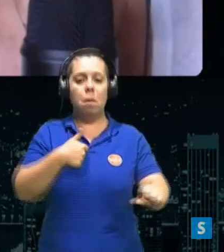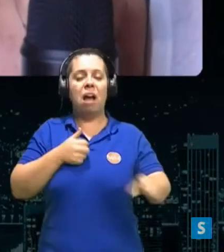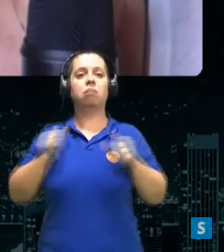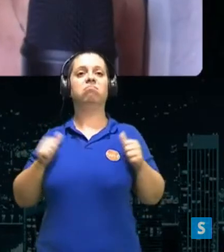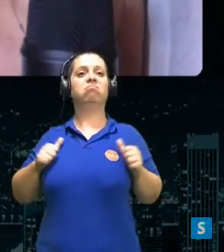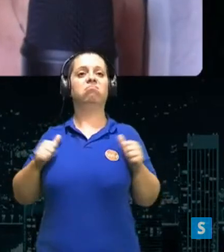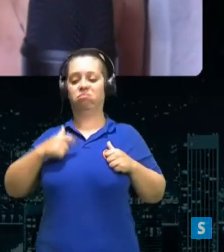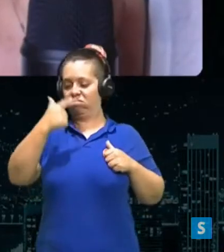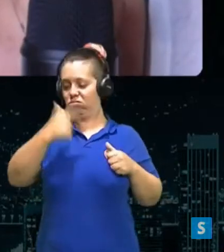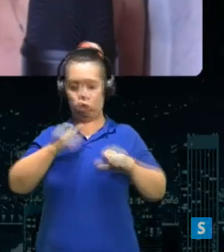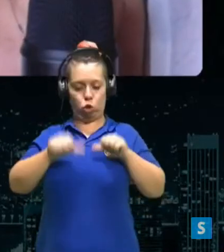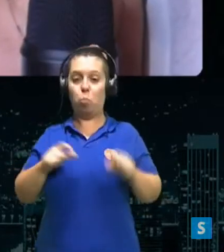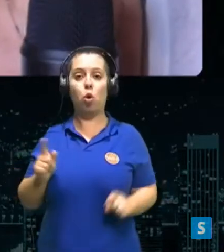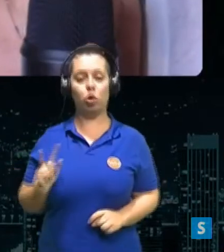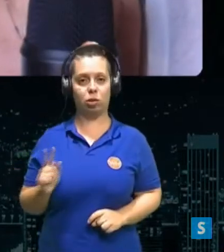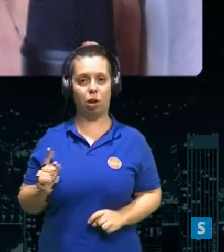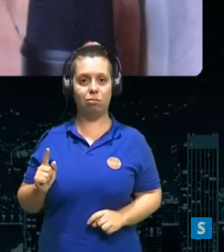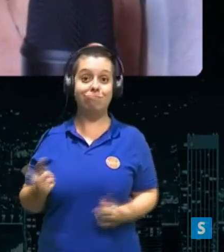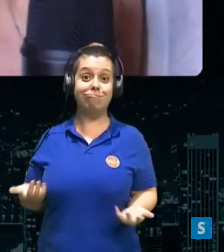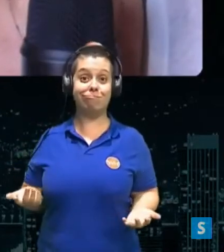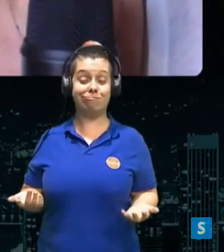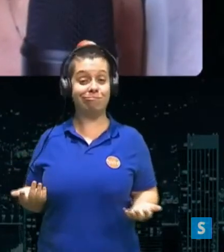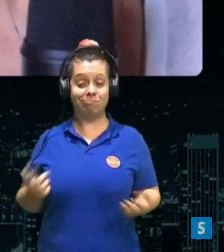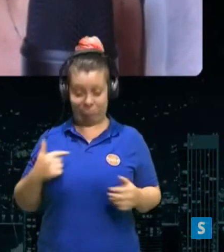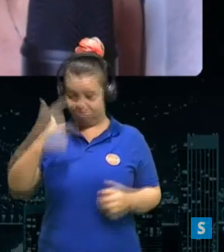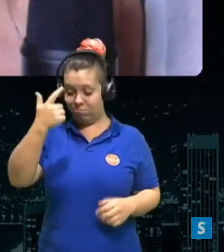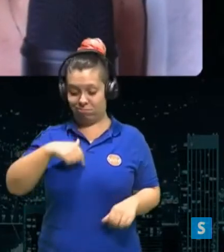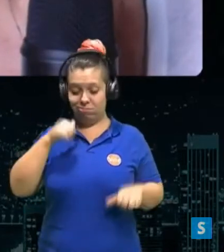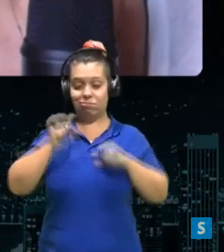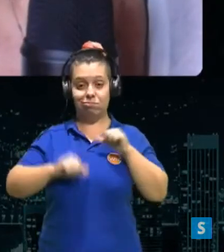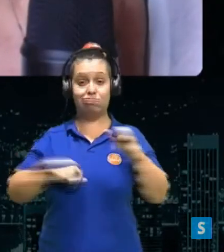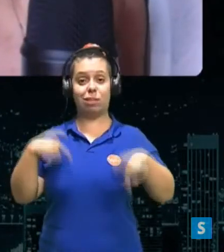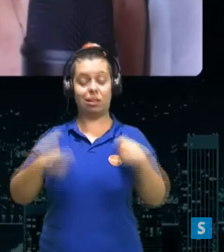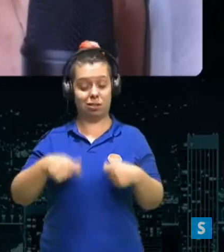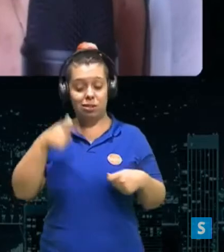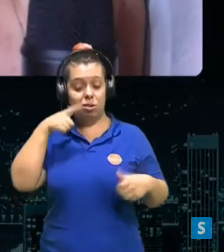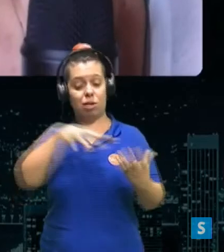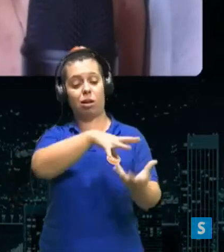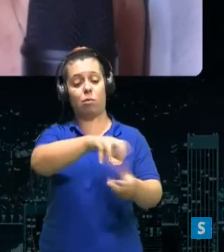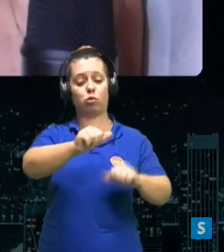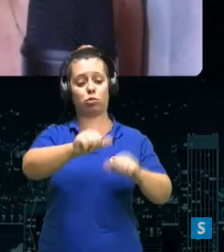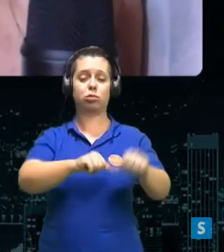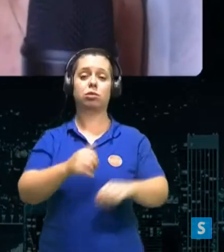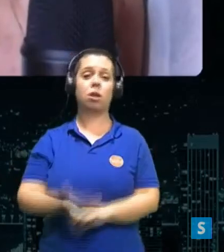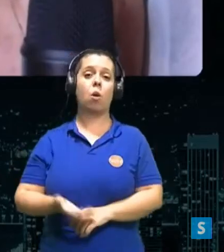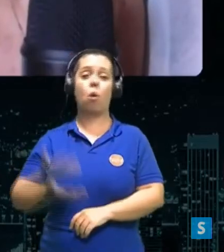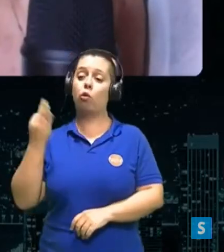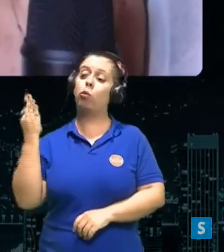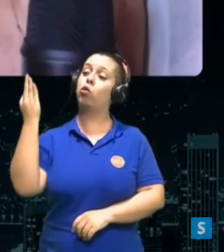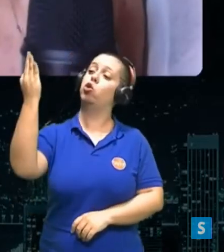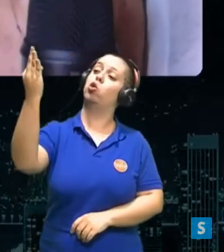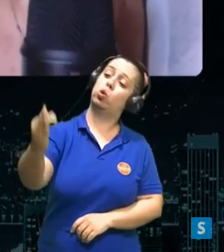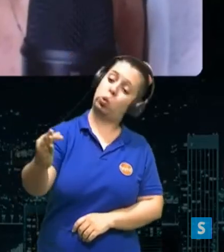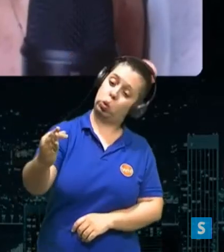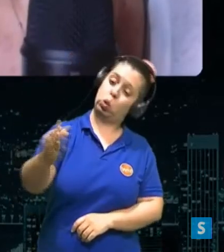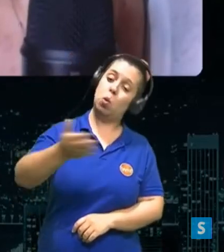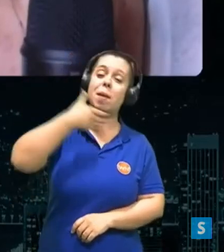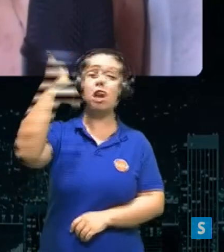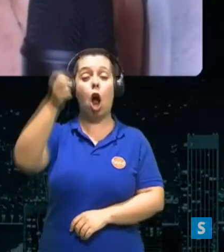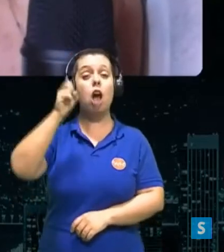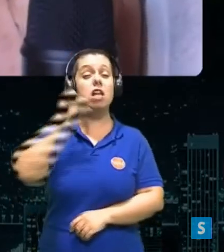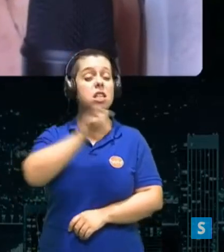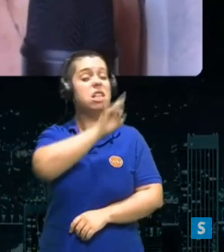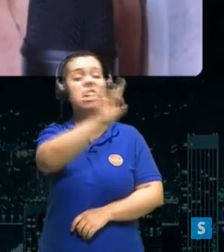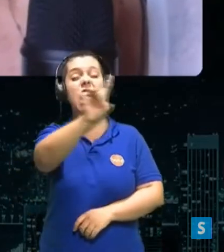mesmos então com certeza o futuro ele tá mais claro melhor quando todos